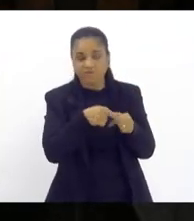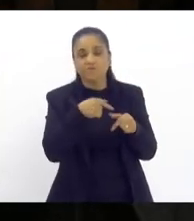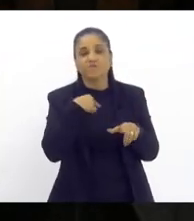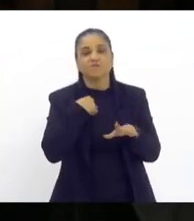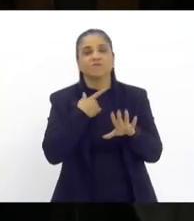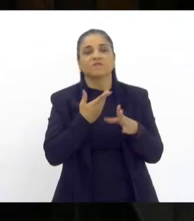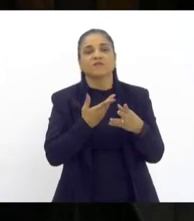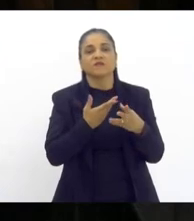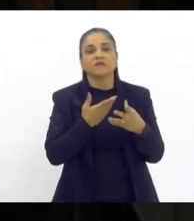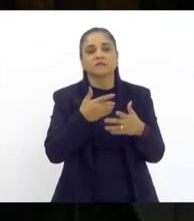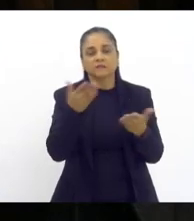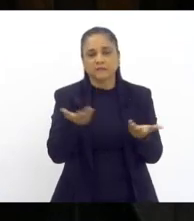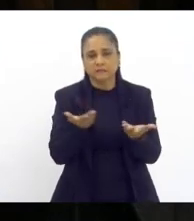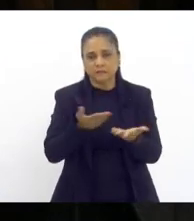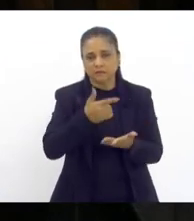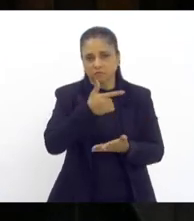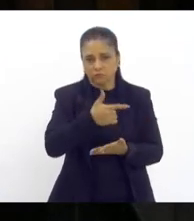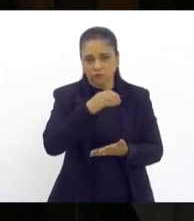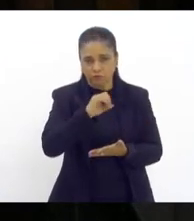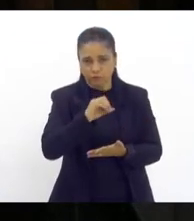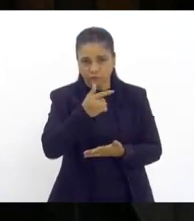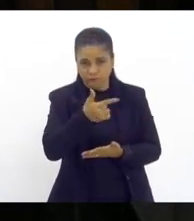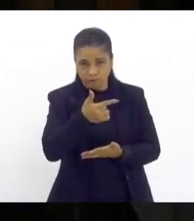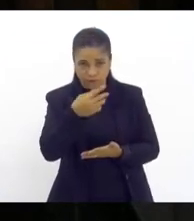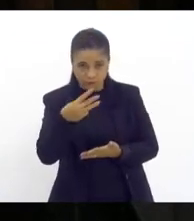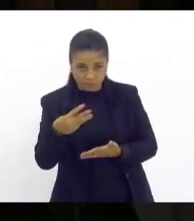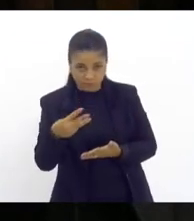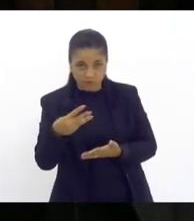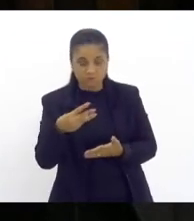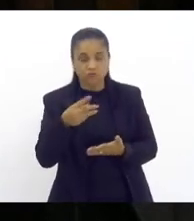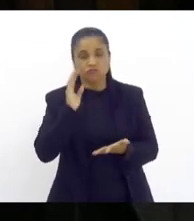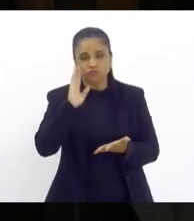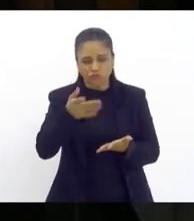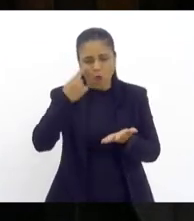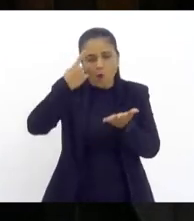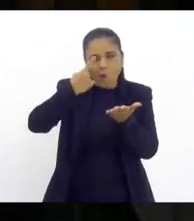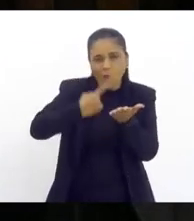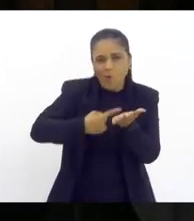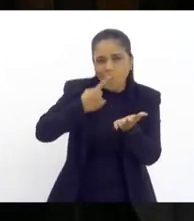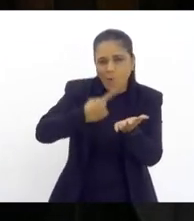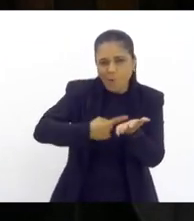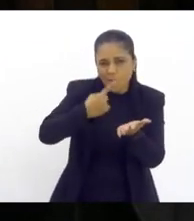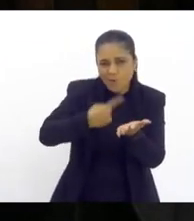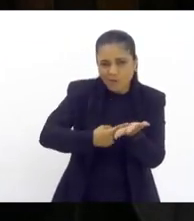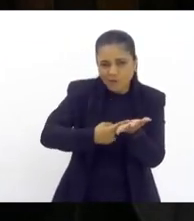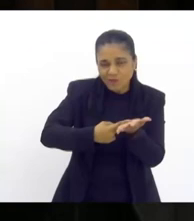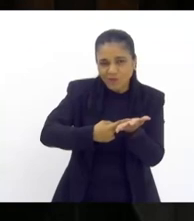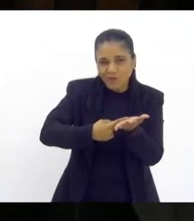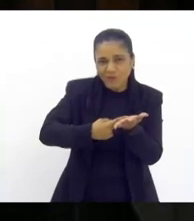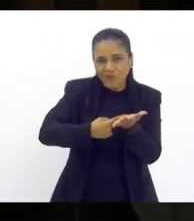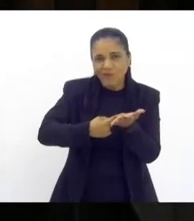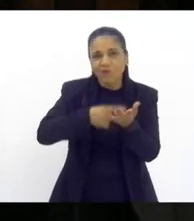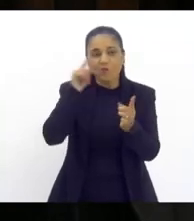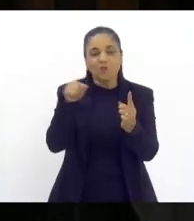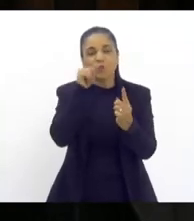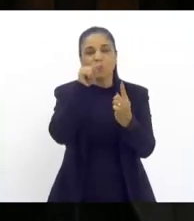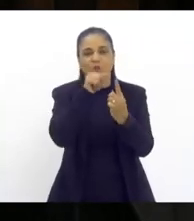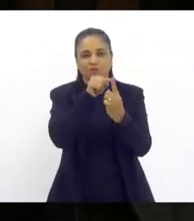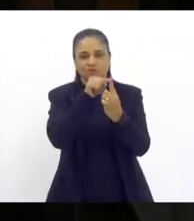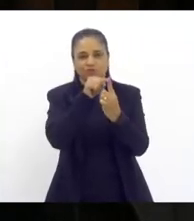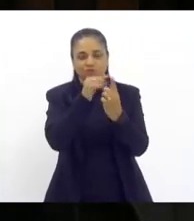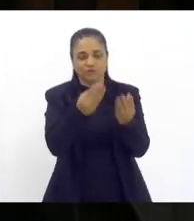2023, e já estamos cumprindo aquela meta de trazer para o plenário os projetos